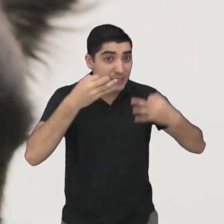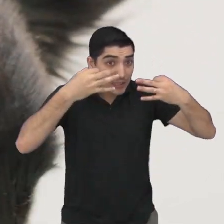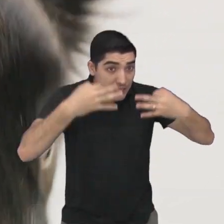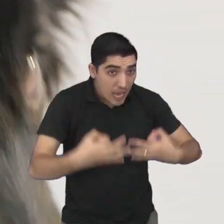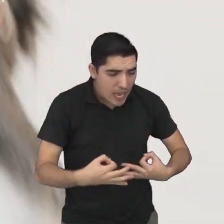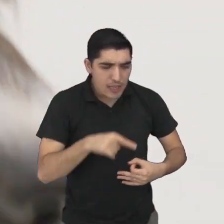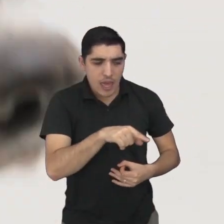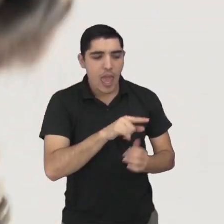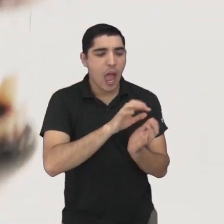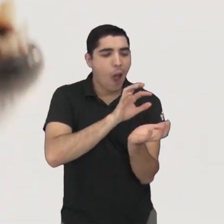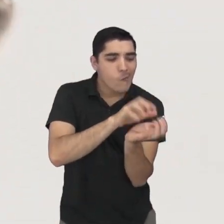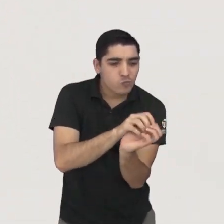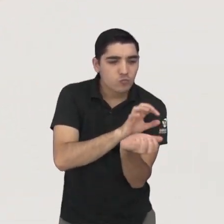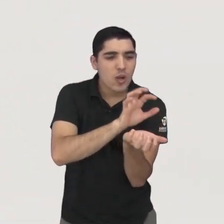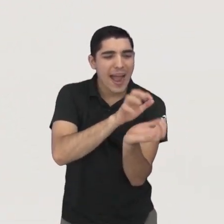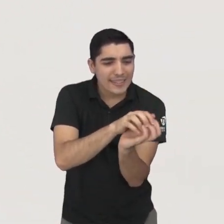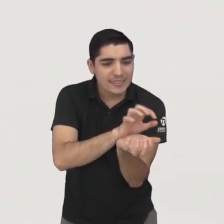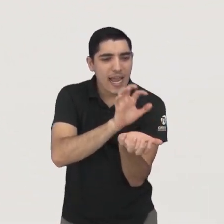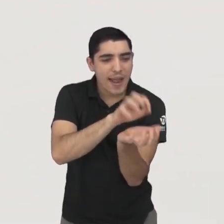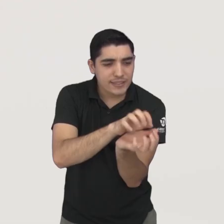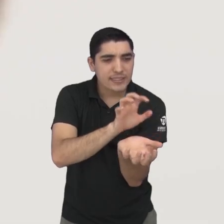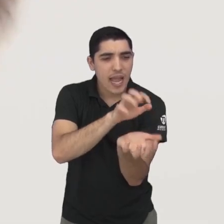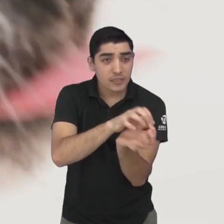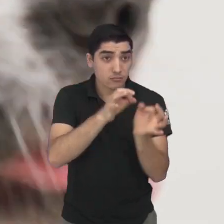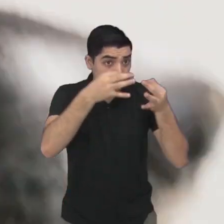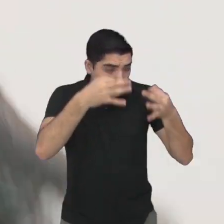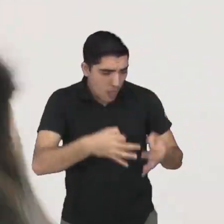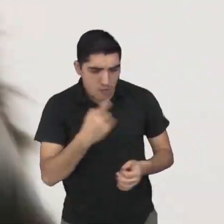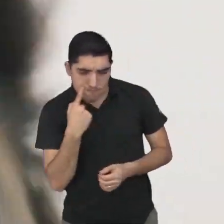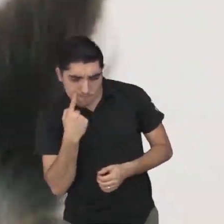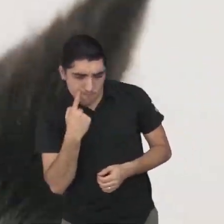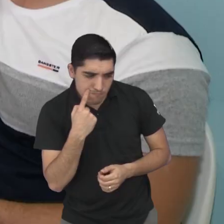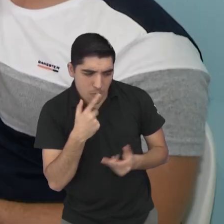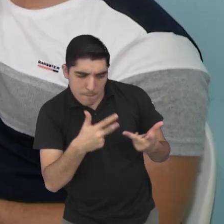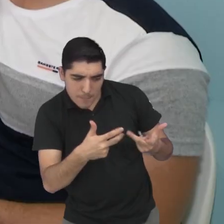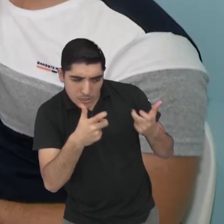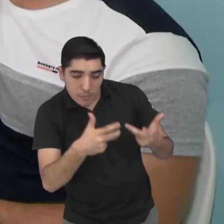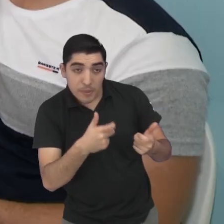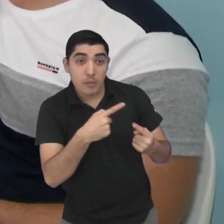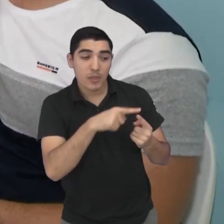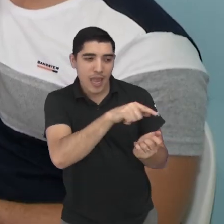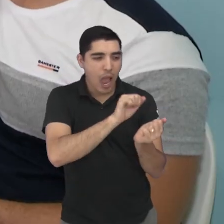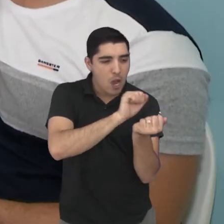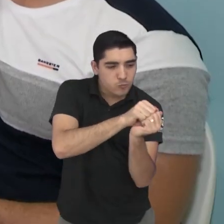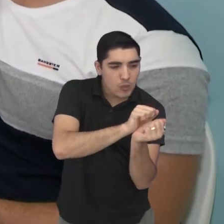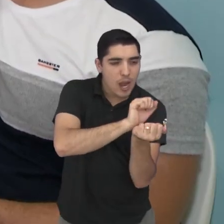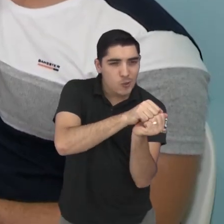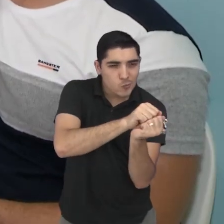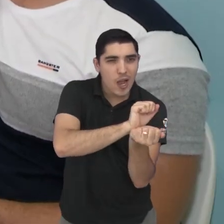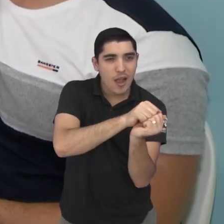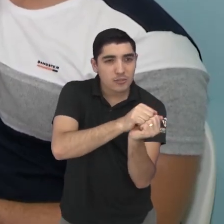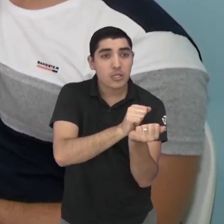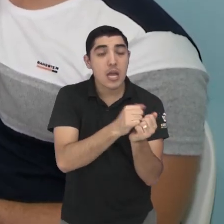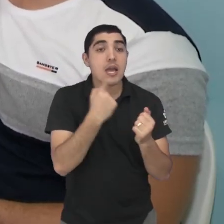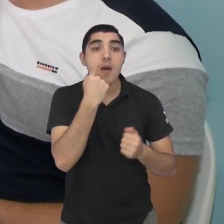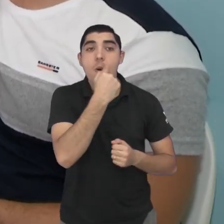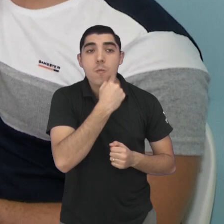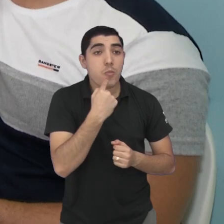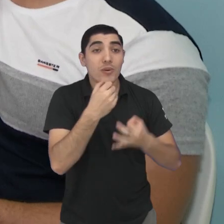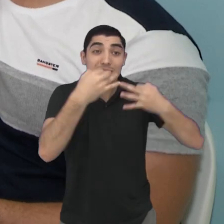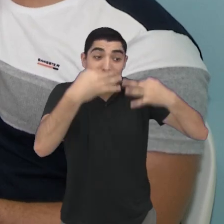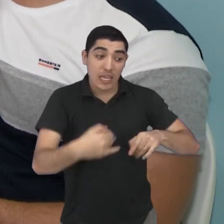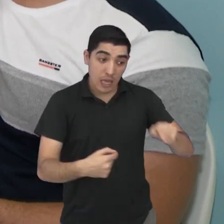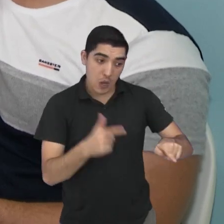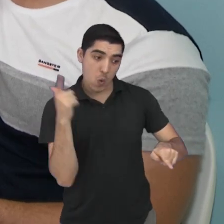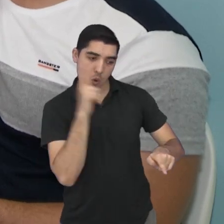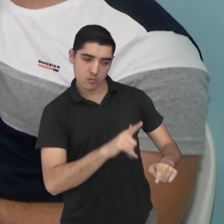ele morde é adequada, porque tudo isso vai impactar na expectativa dele desenvolver mais rapidamente